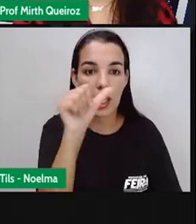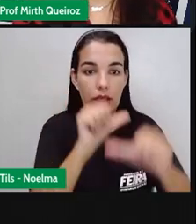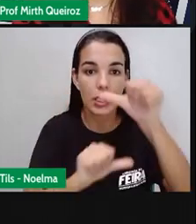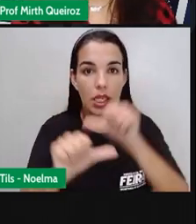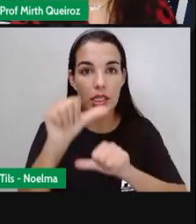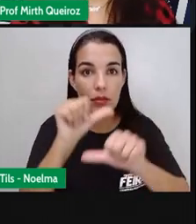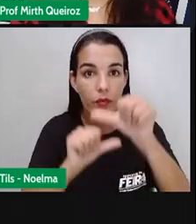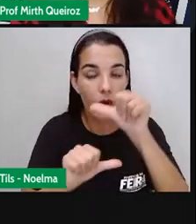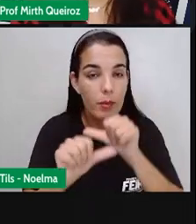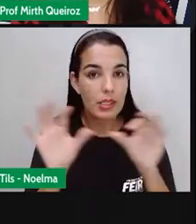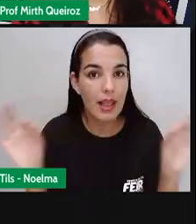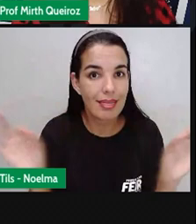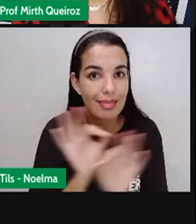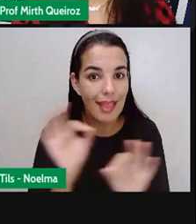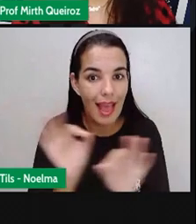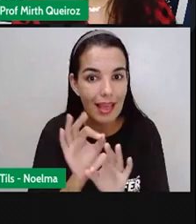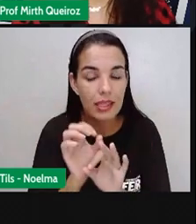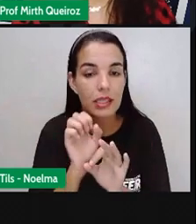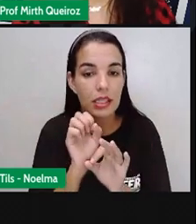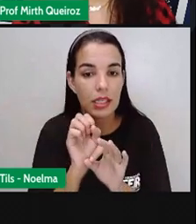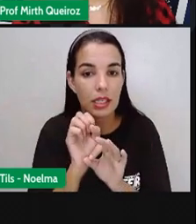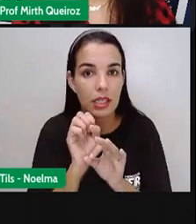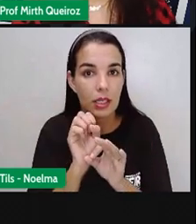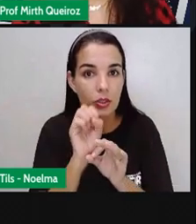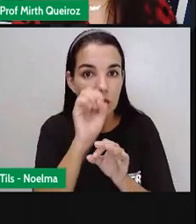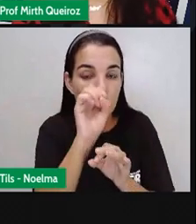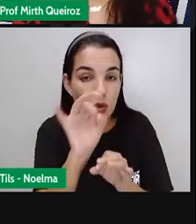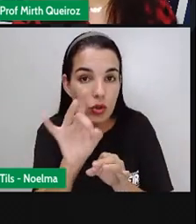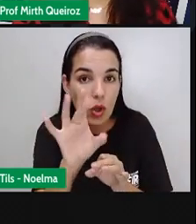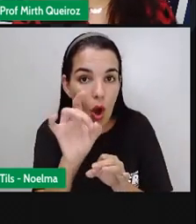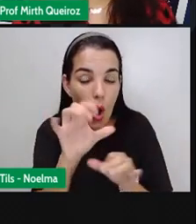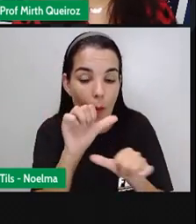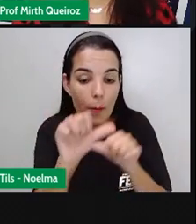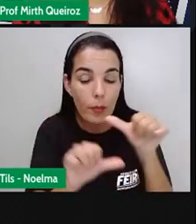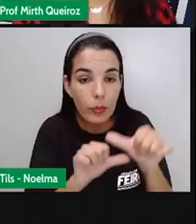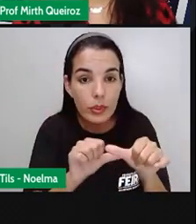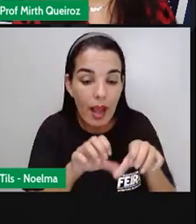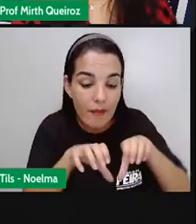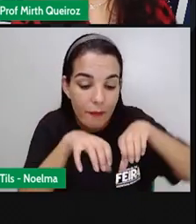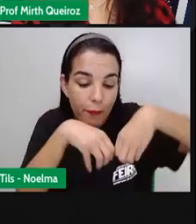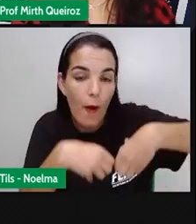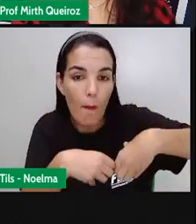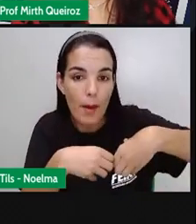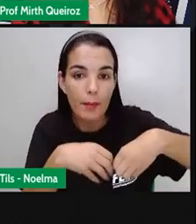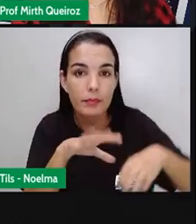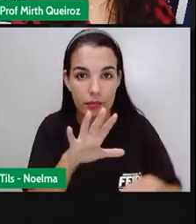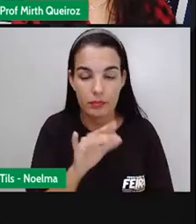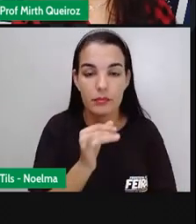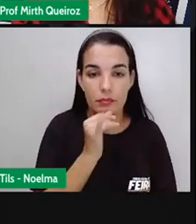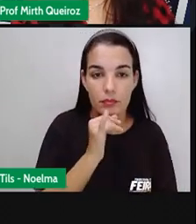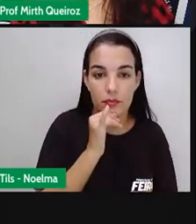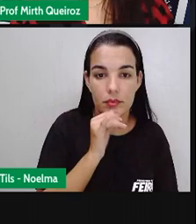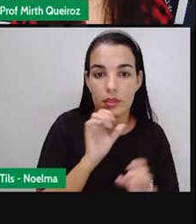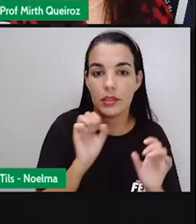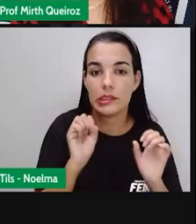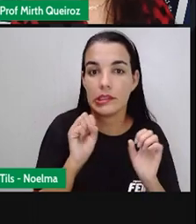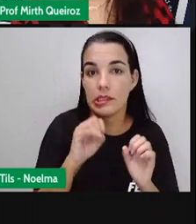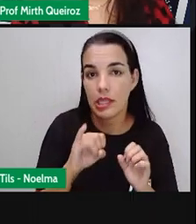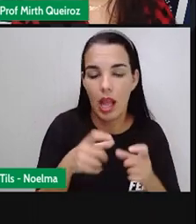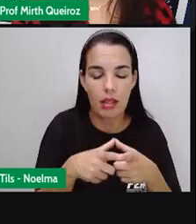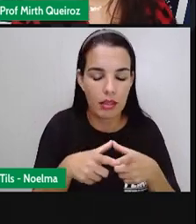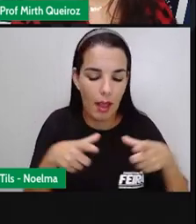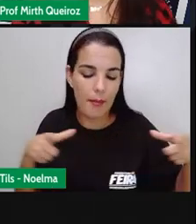fenômenos físicos. O que compõe, o que constitui esse material, ele não vai ser modificado. Sendo assim, sua forma,